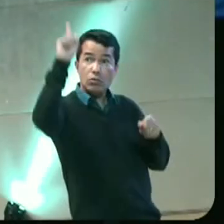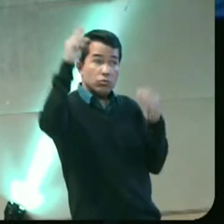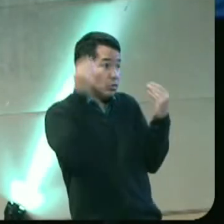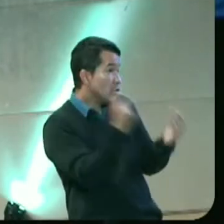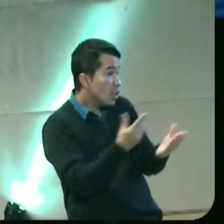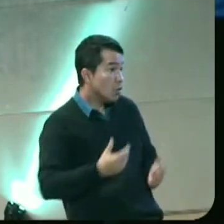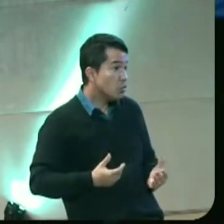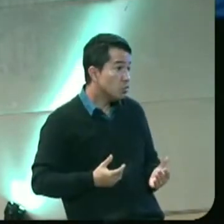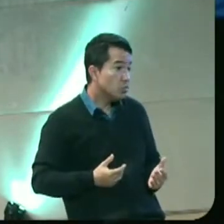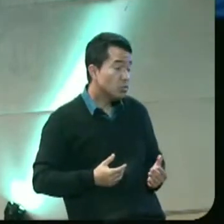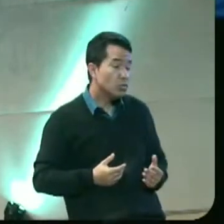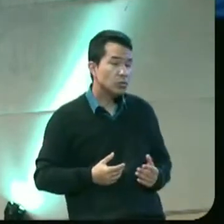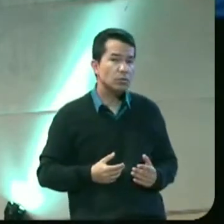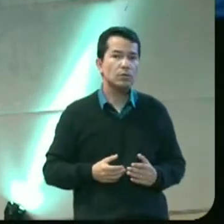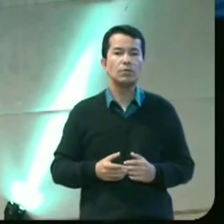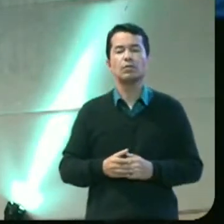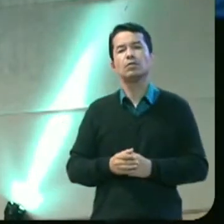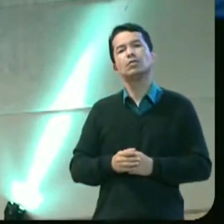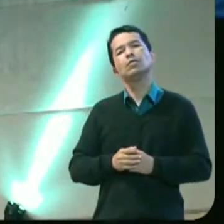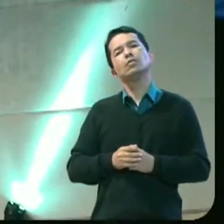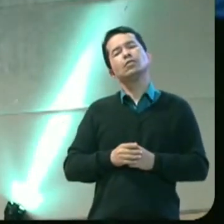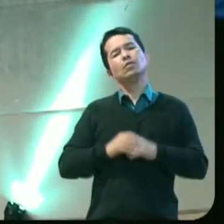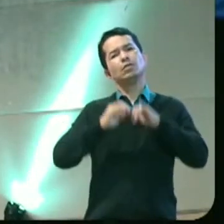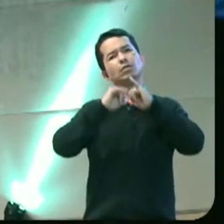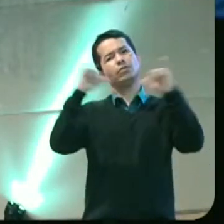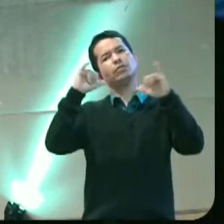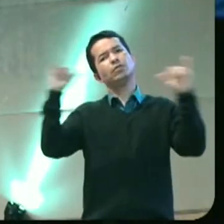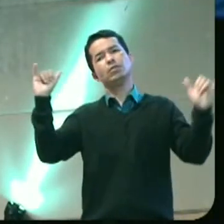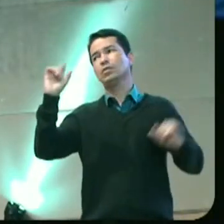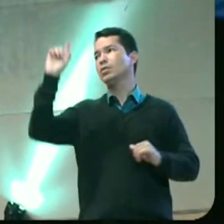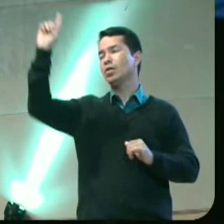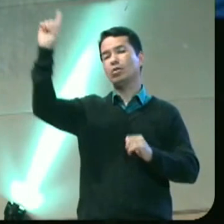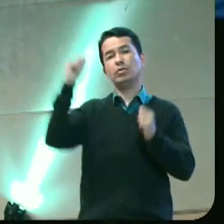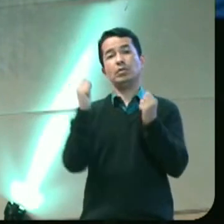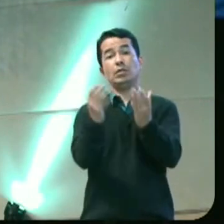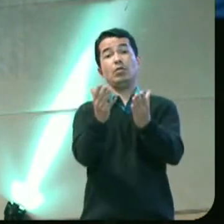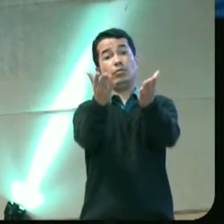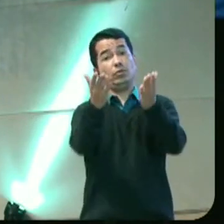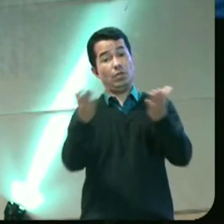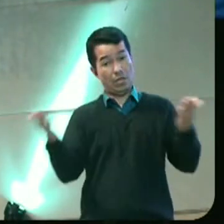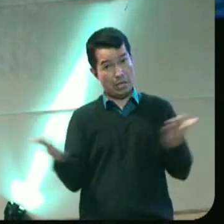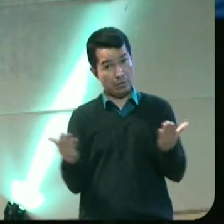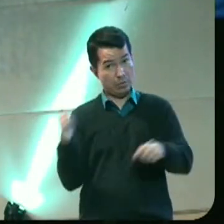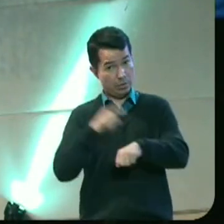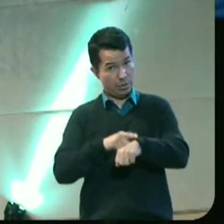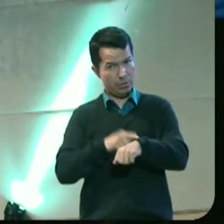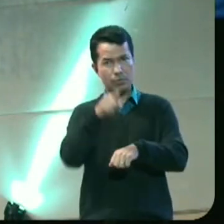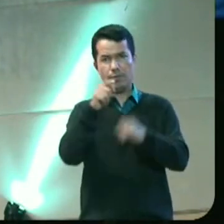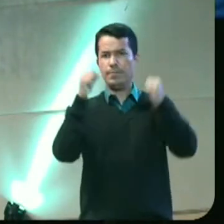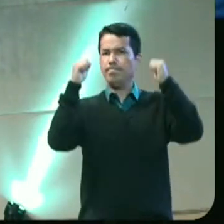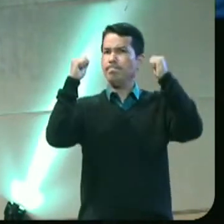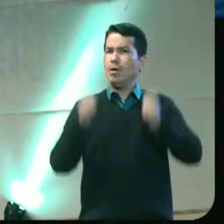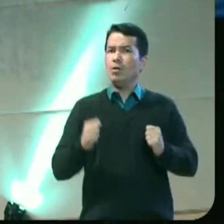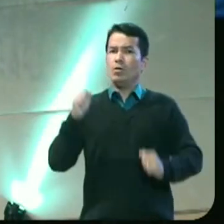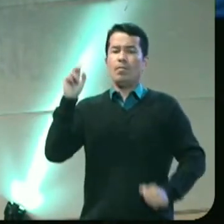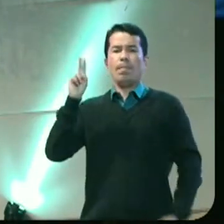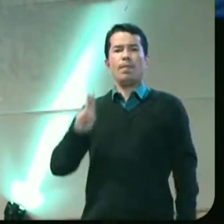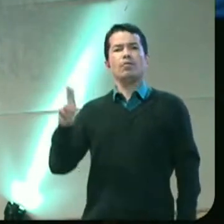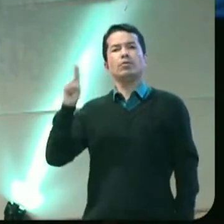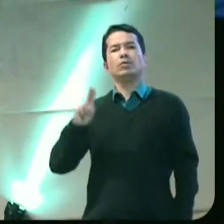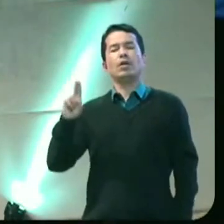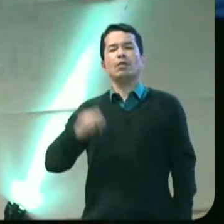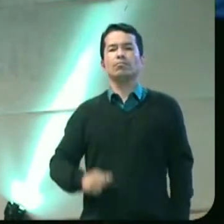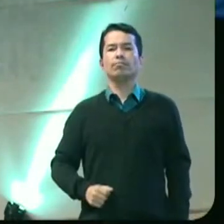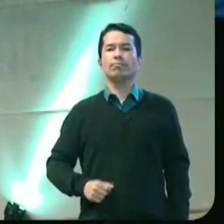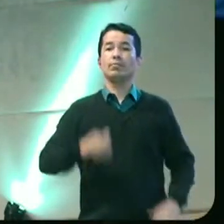te dizer, o que Deus colocou nas suas mãos para esse tempo, Ele quer que você use. Talvez você